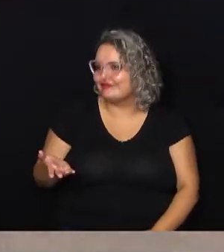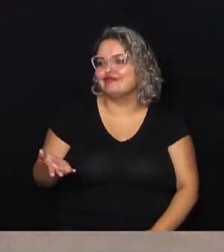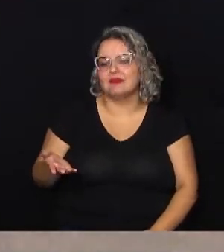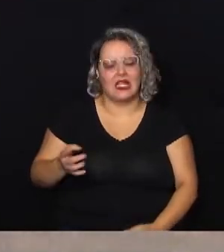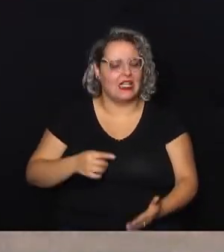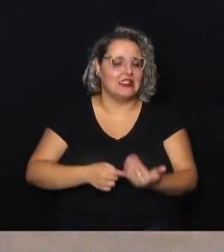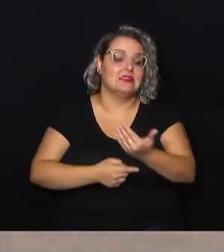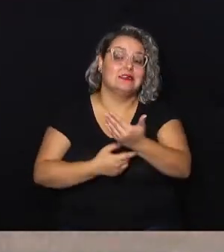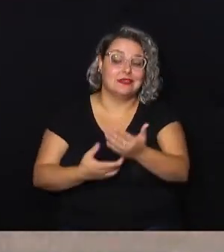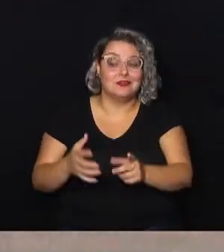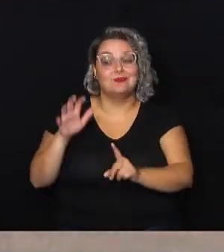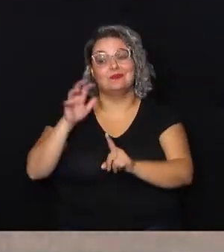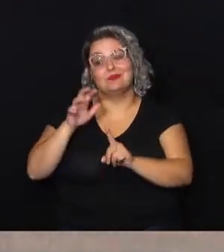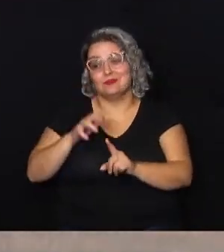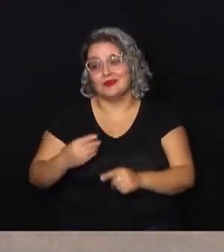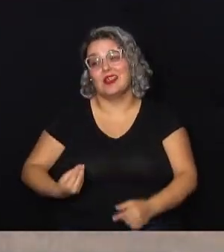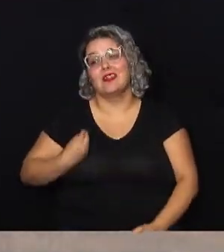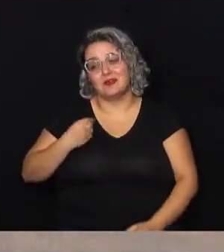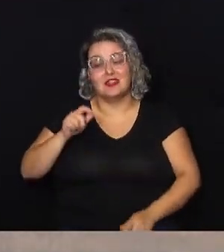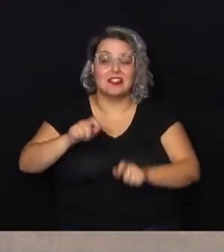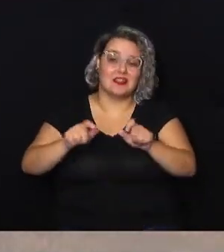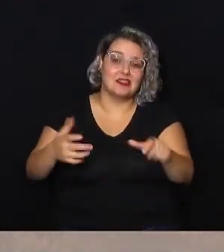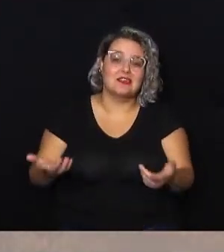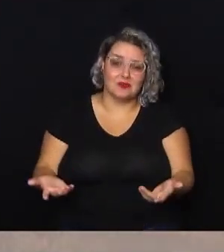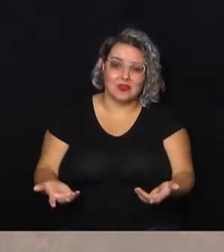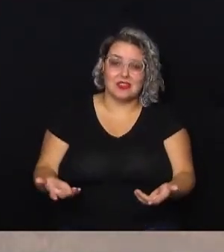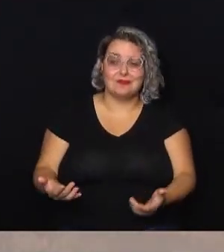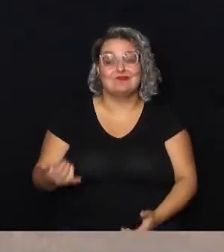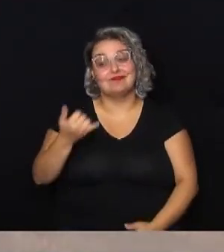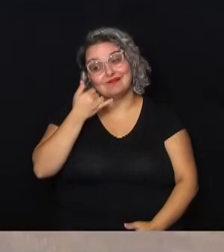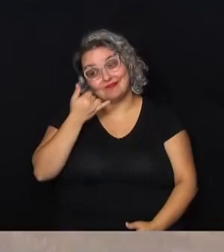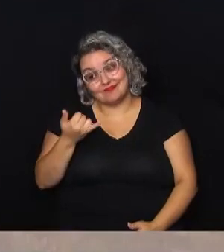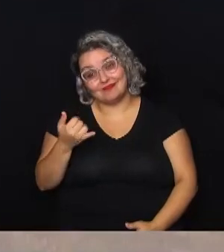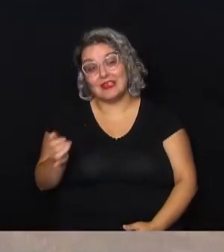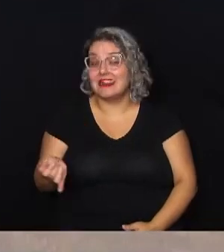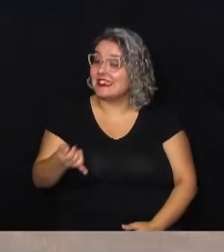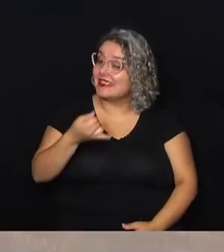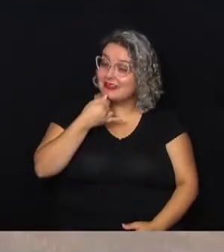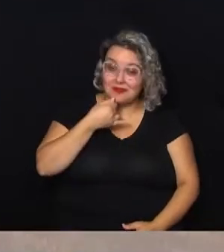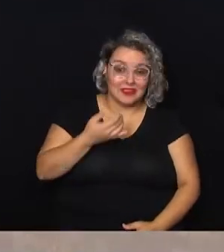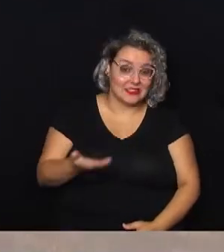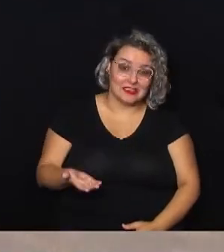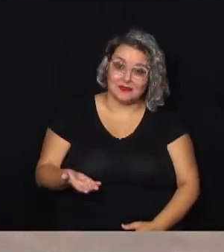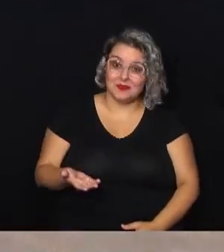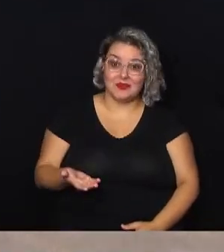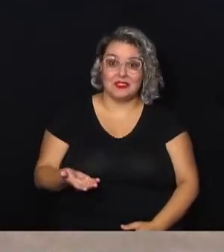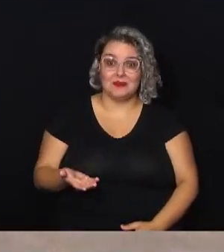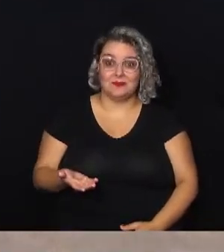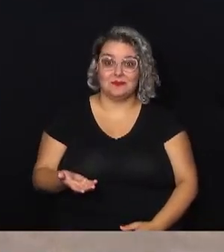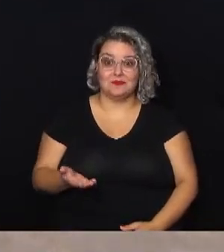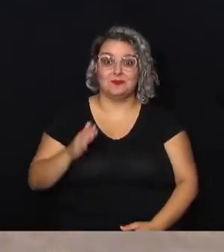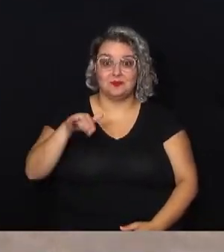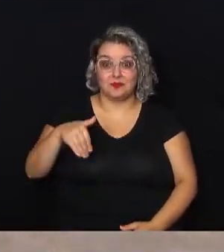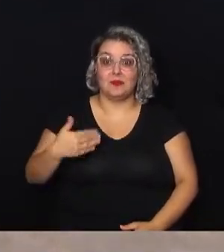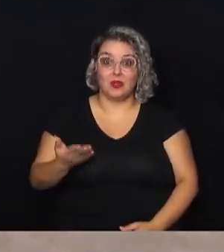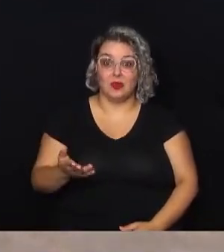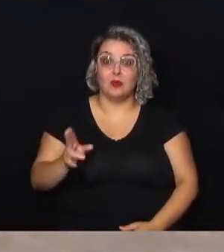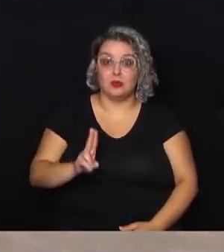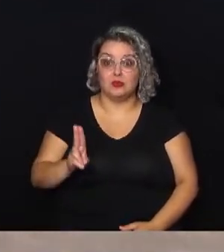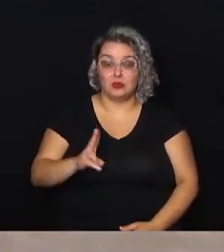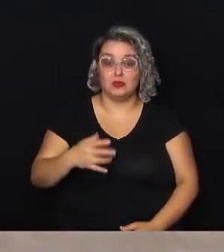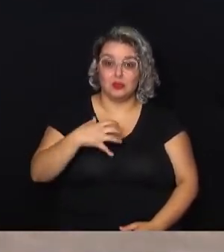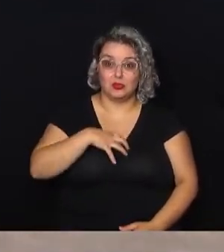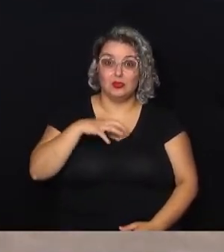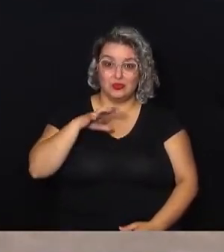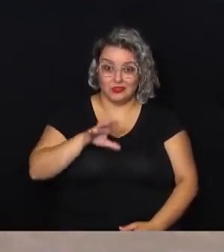tecnologia ela influencia na vida das pessoas e o celular, infelizmente, quando utilizado de